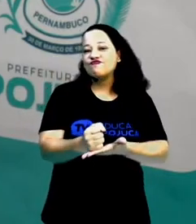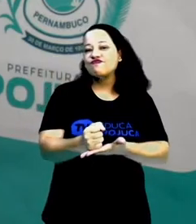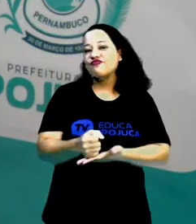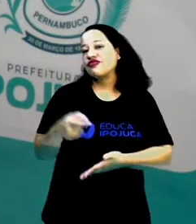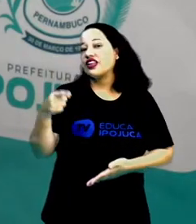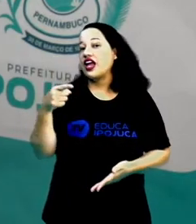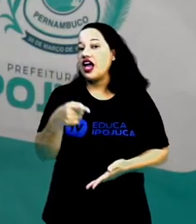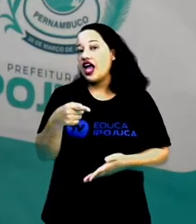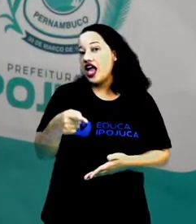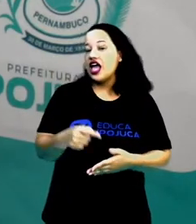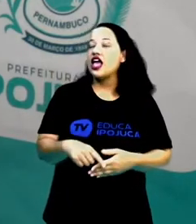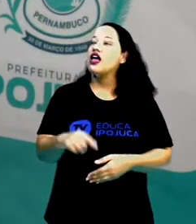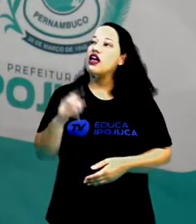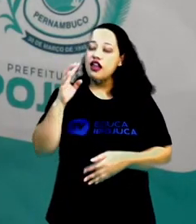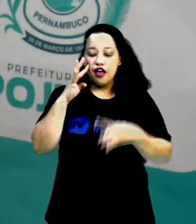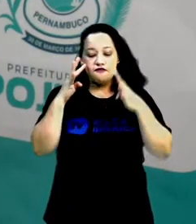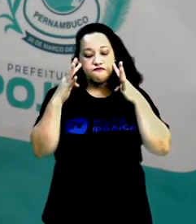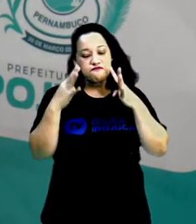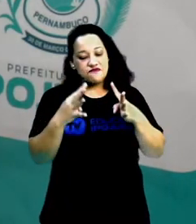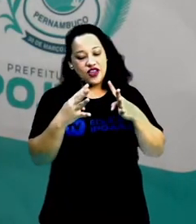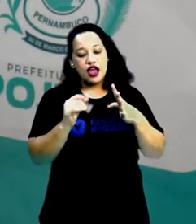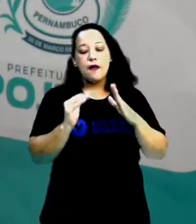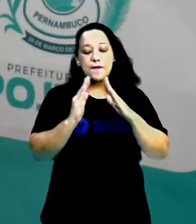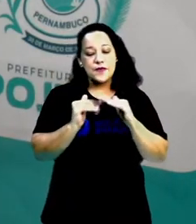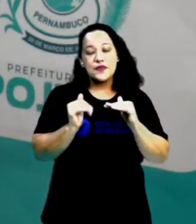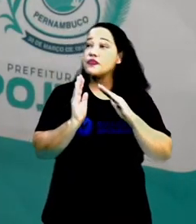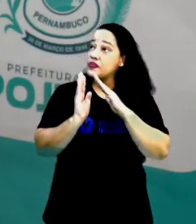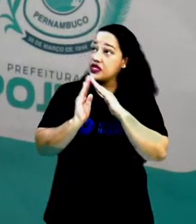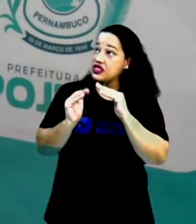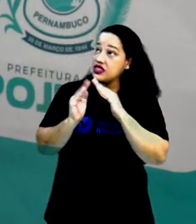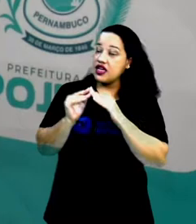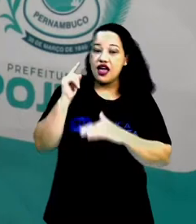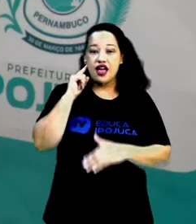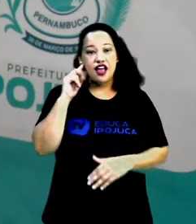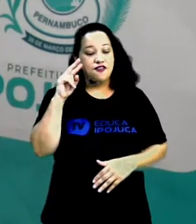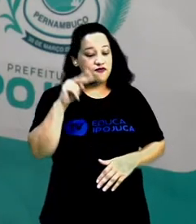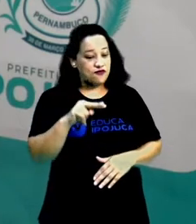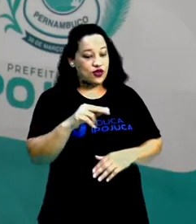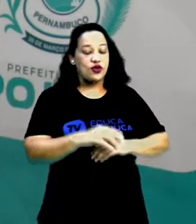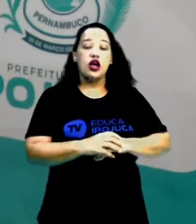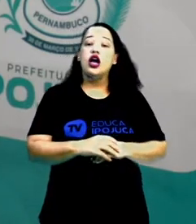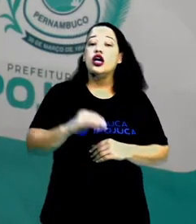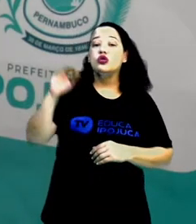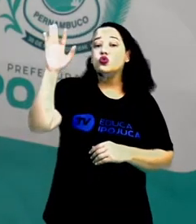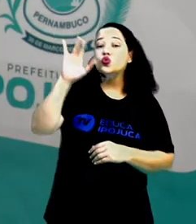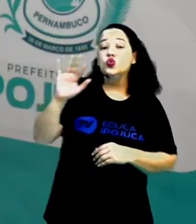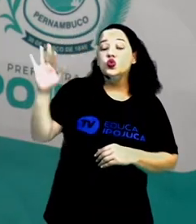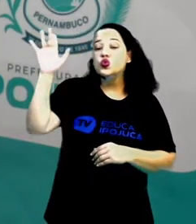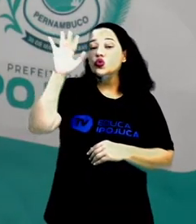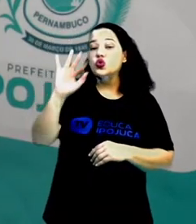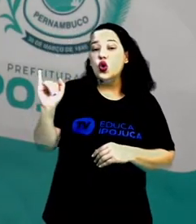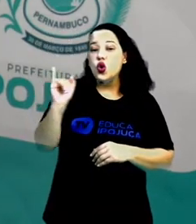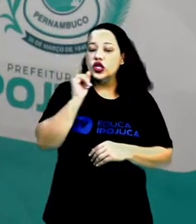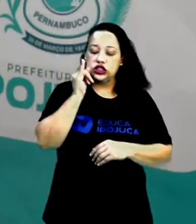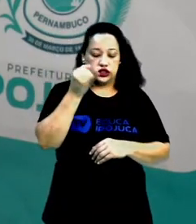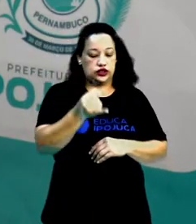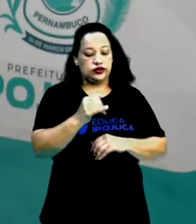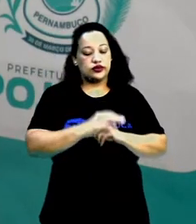o pedido de Clara e apareceu nos seus sonhos de Clara e disse bem